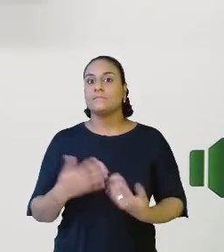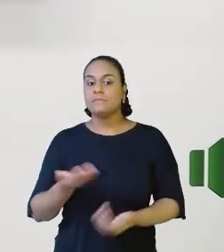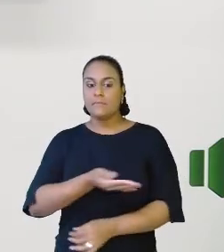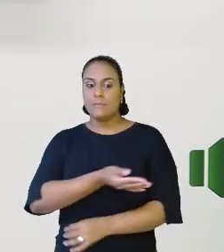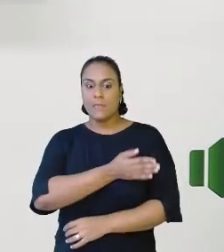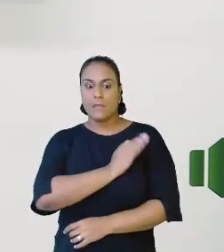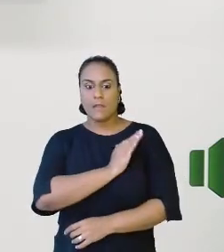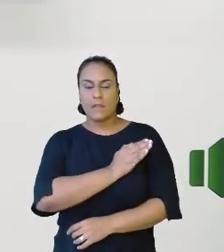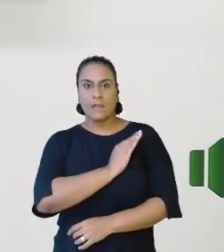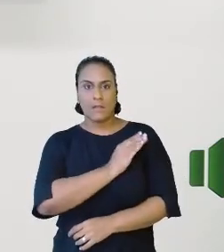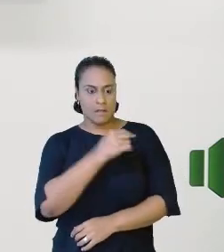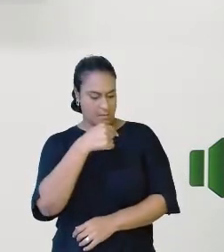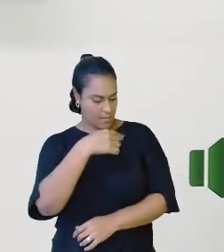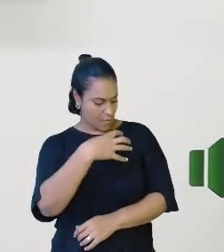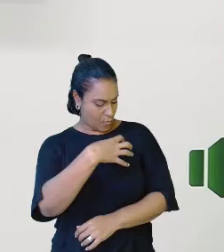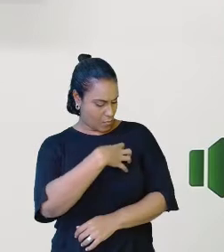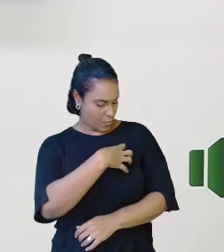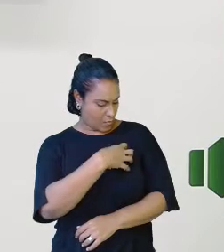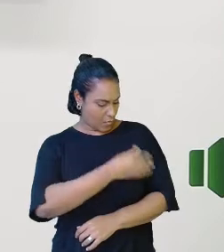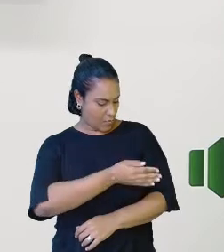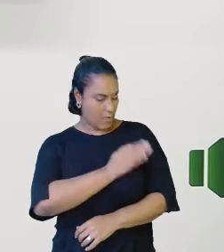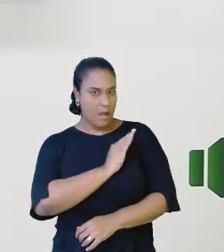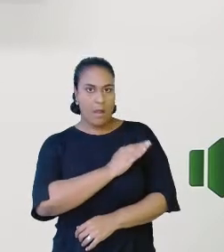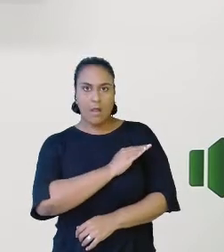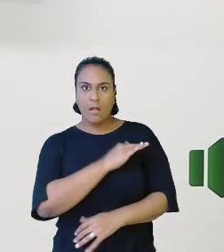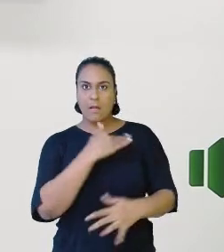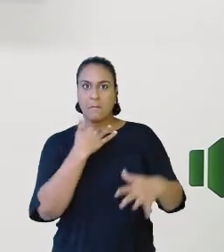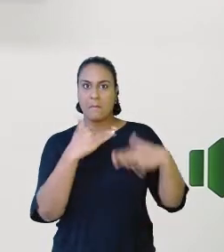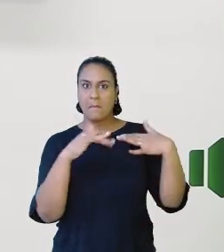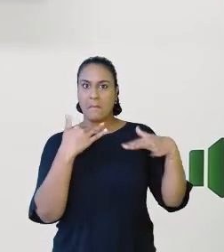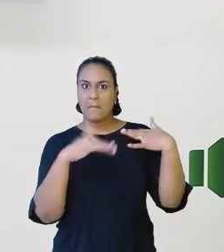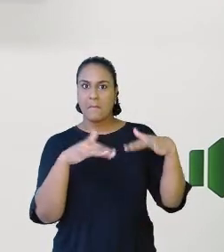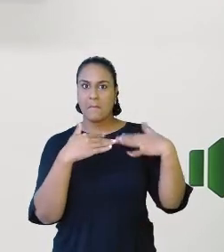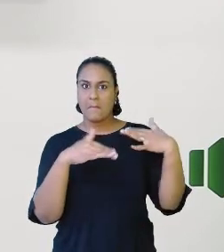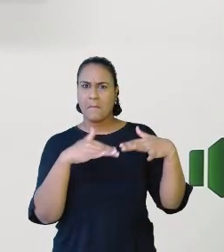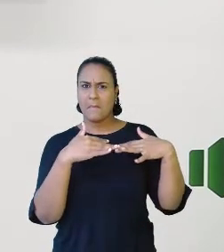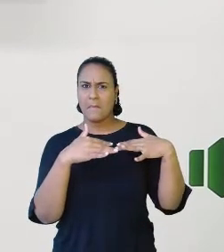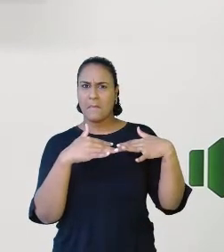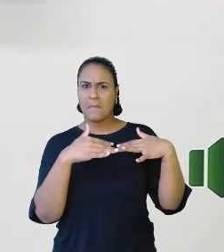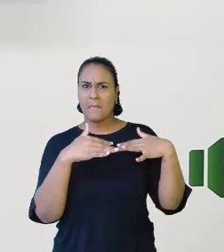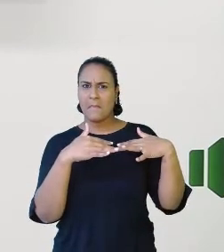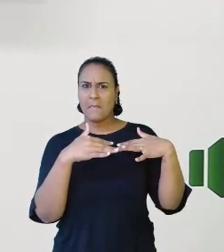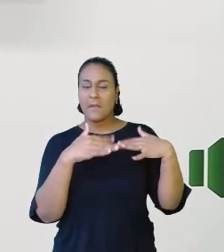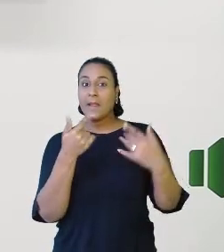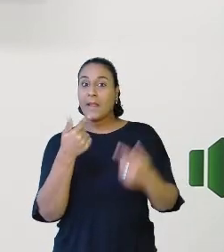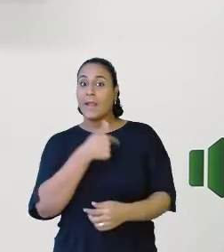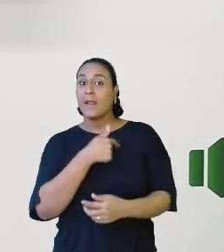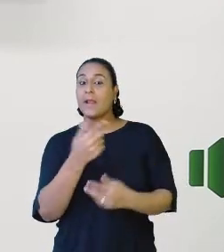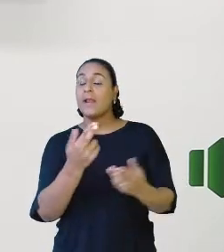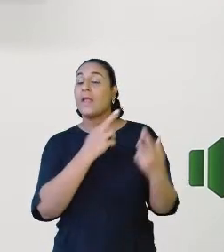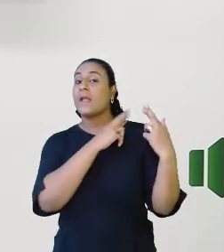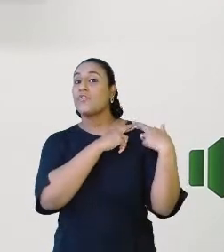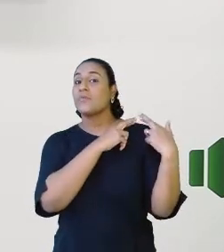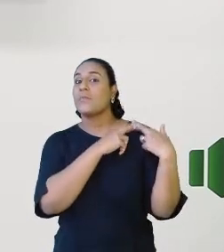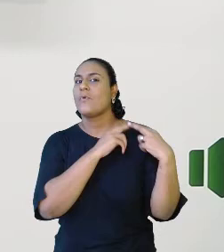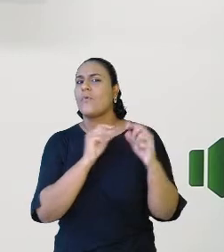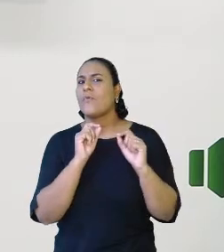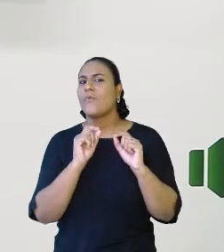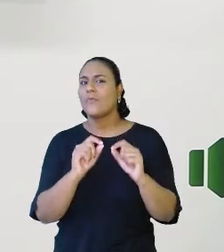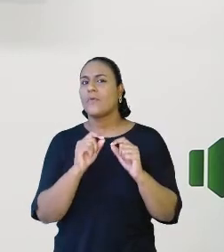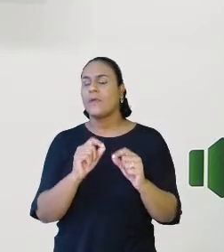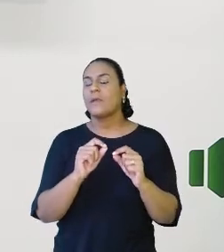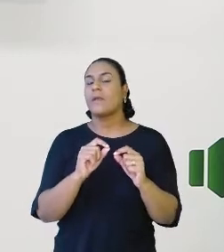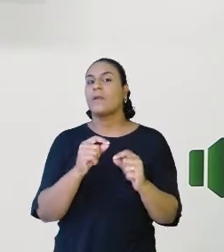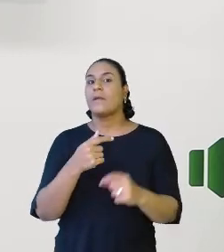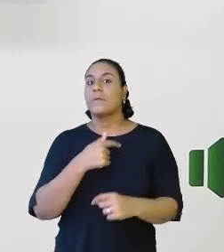coração é um órgão que vai estar em movimento. Ele é a bomba, ele vai ser responsável por fazer com que esse